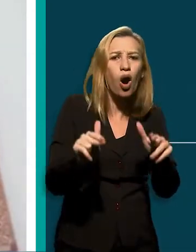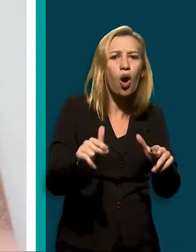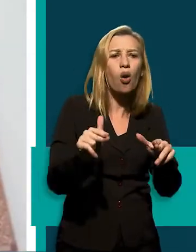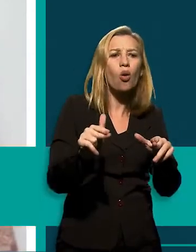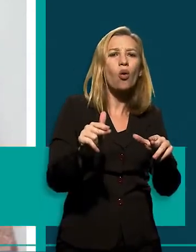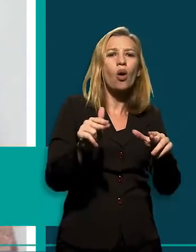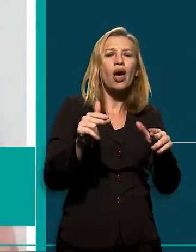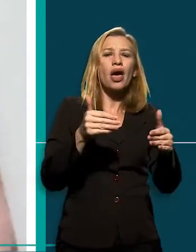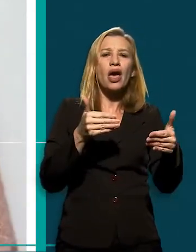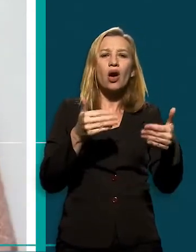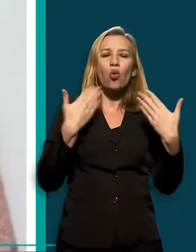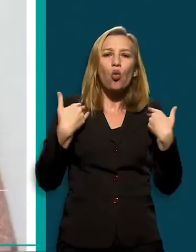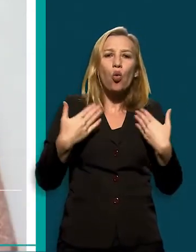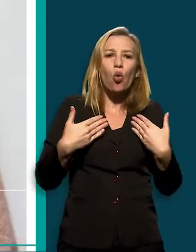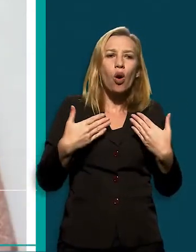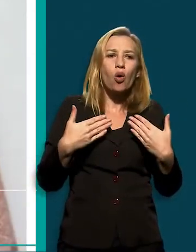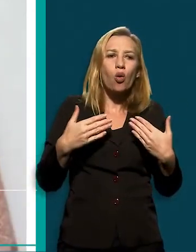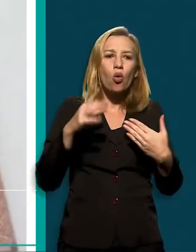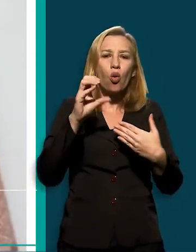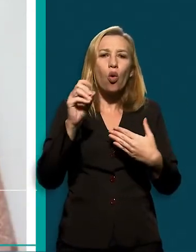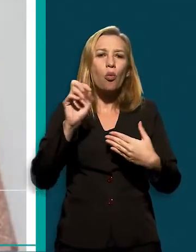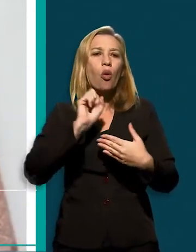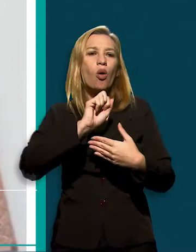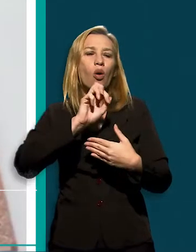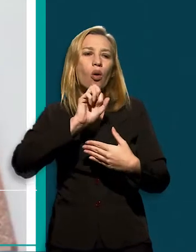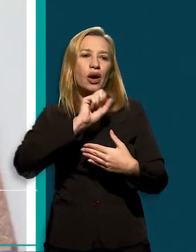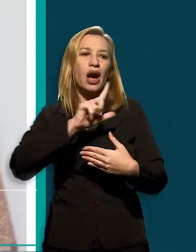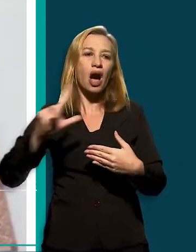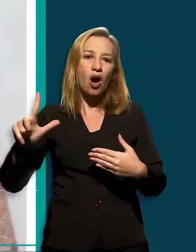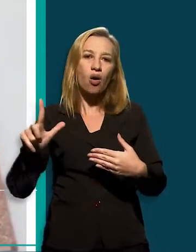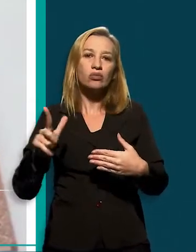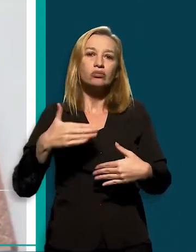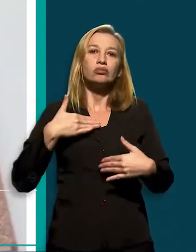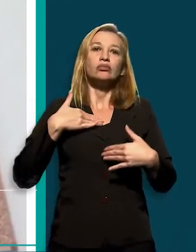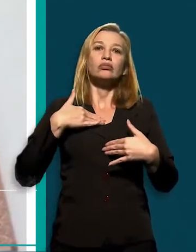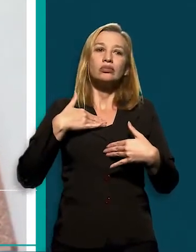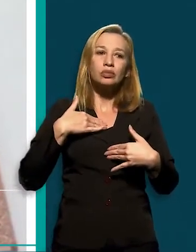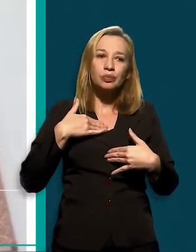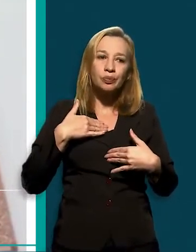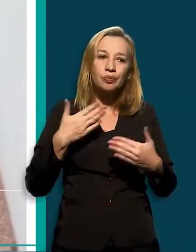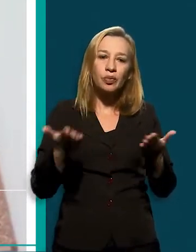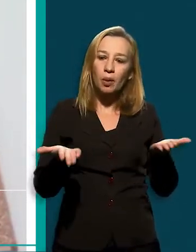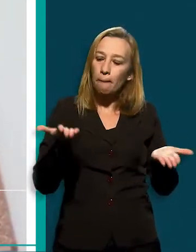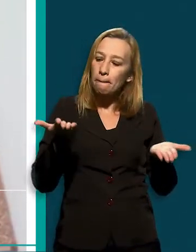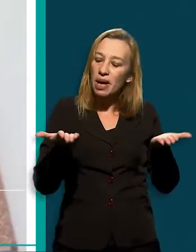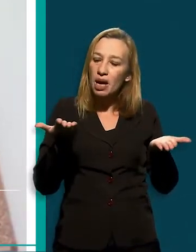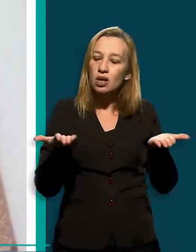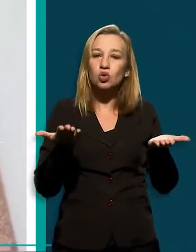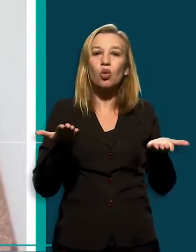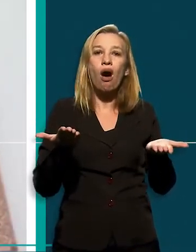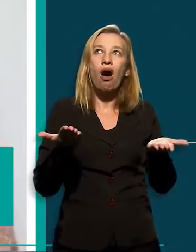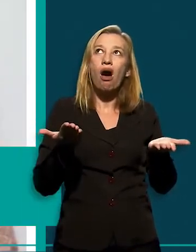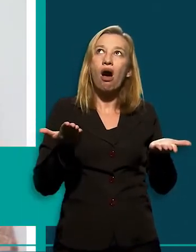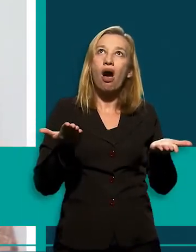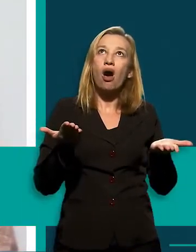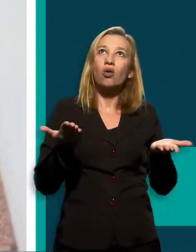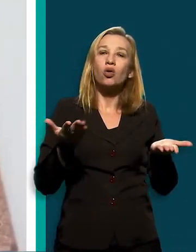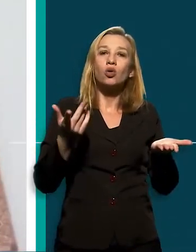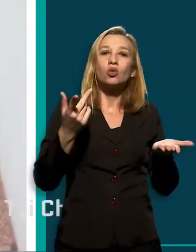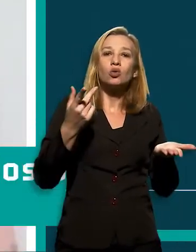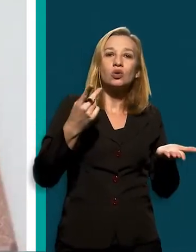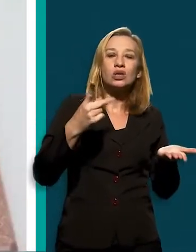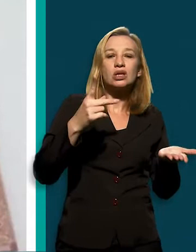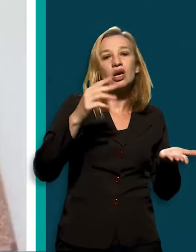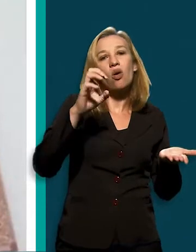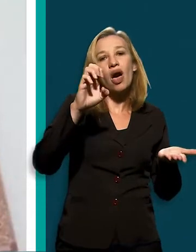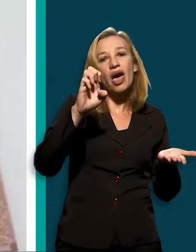É difícil porque é corporal, tem que saber respiração, transferência de peso, onde dá o